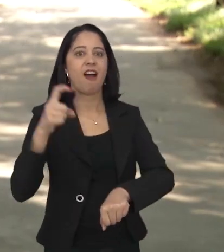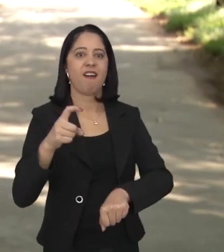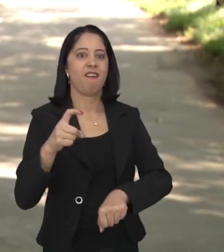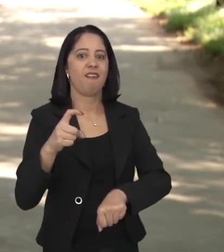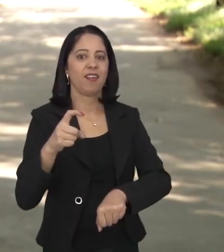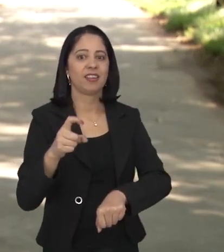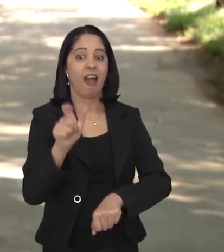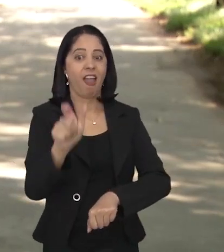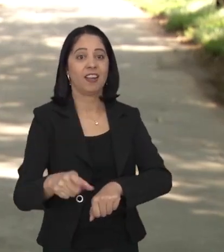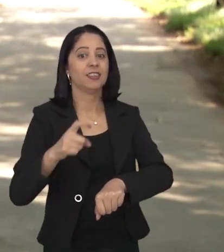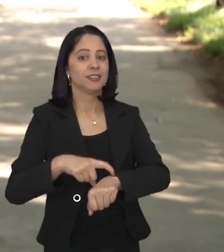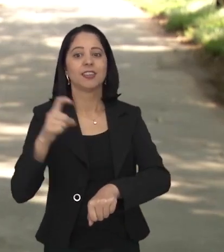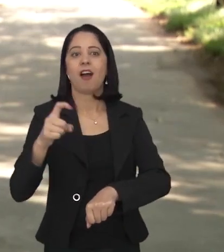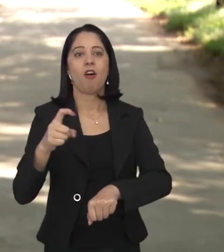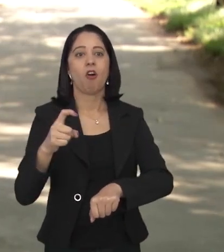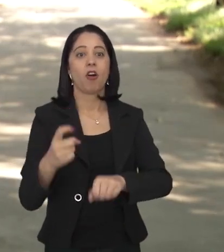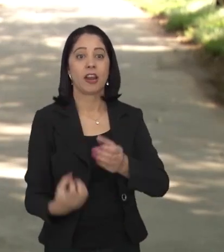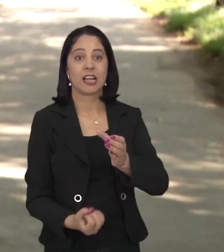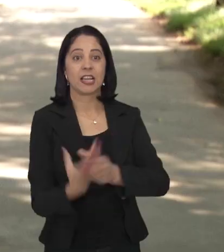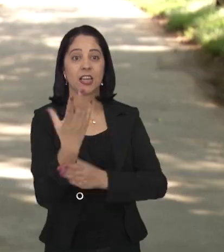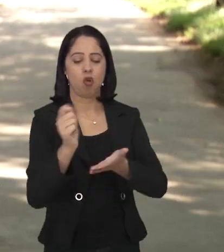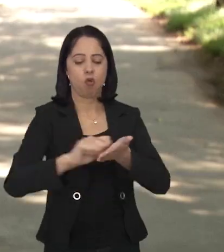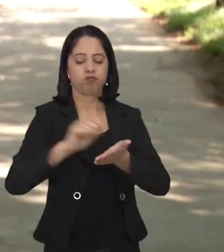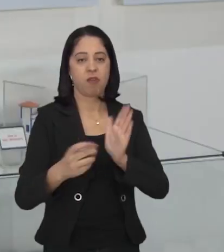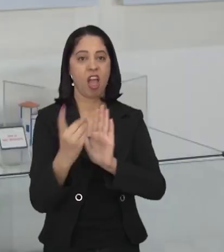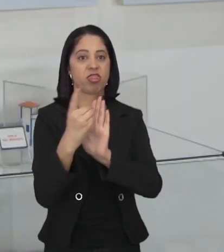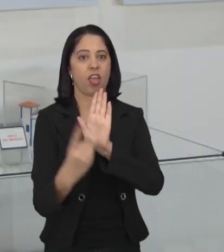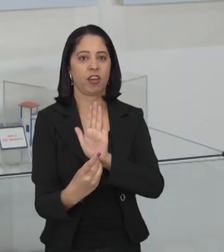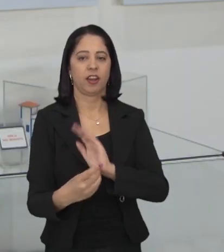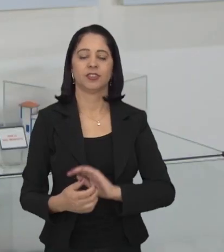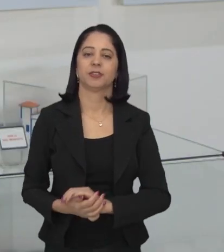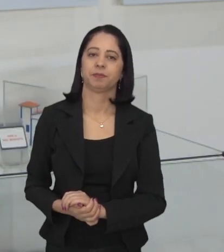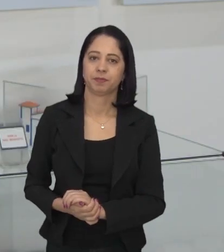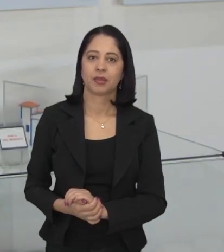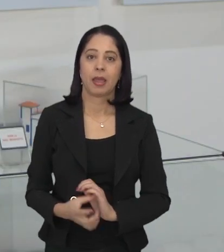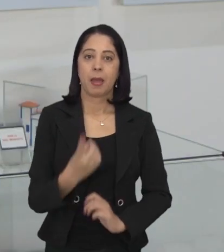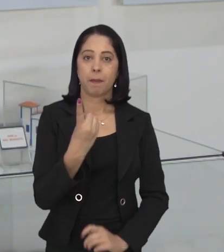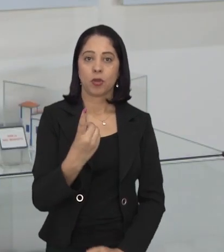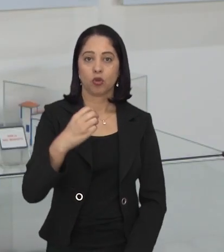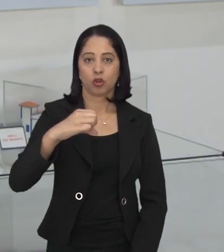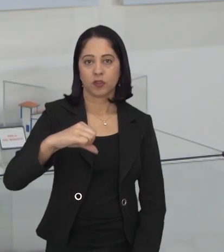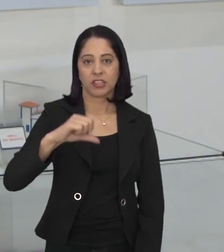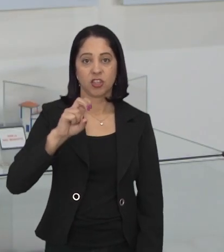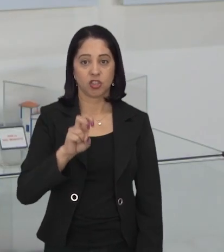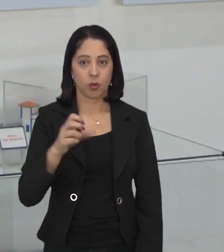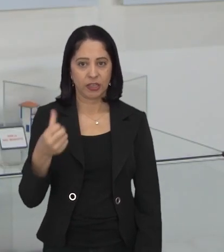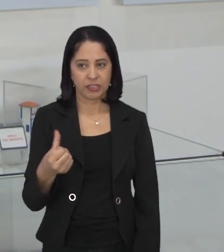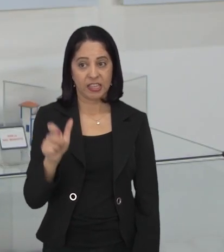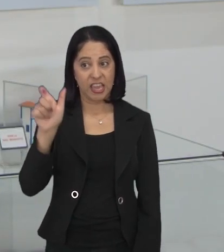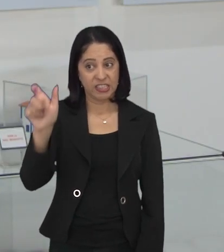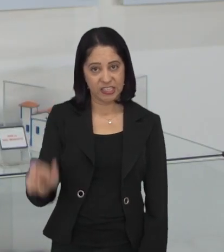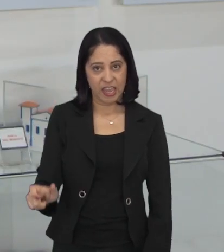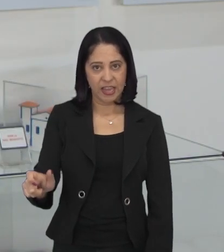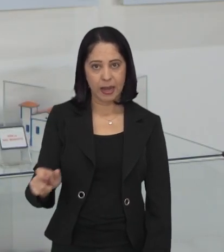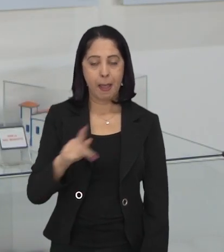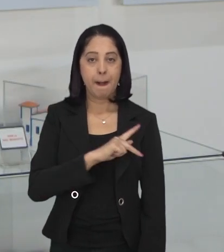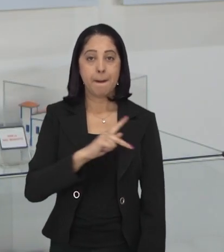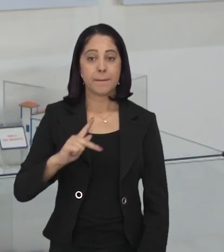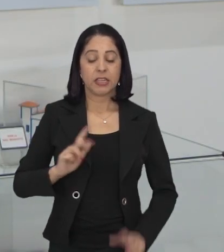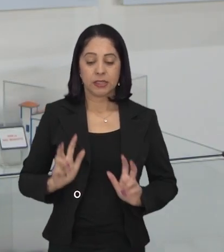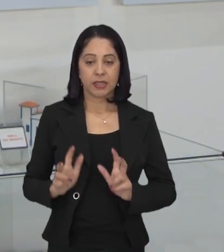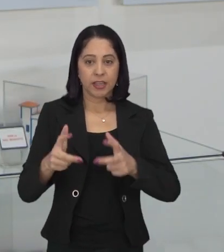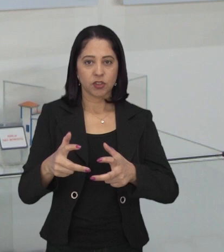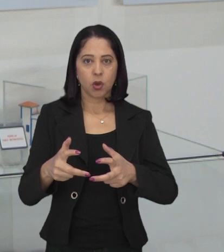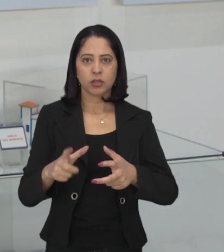desistir. O que aconteceu? Meu pai fez o decreto na hora. Em 1956 foi presidente da Câmara. E uma